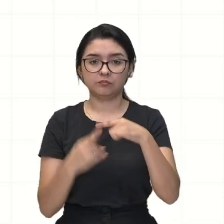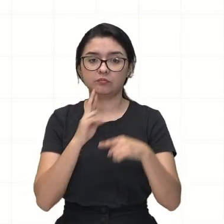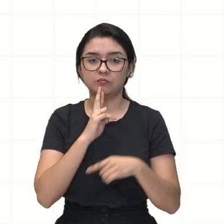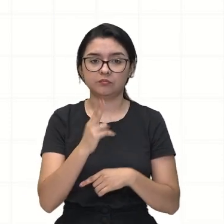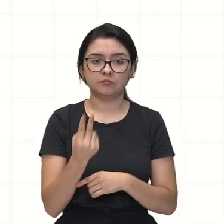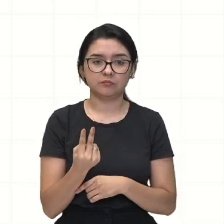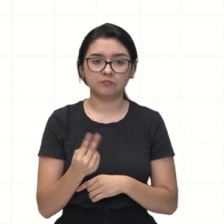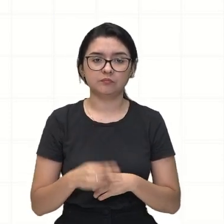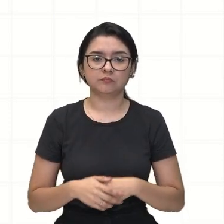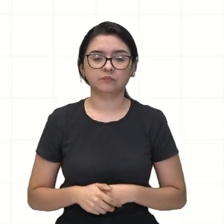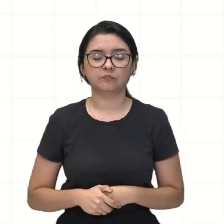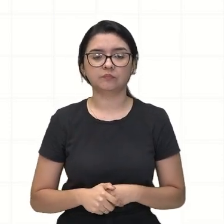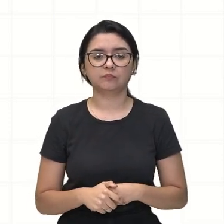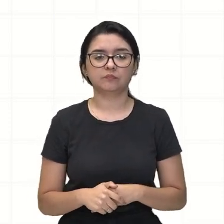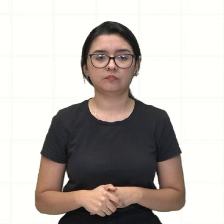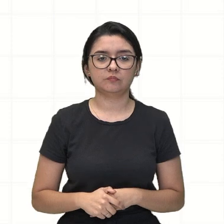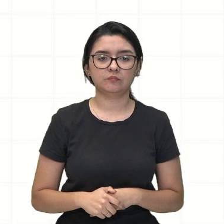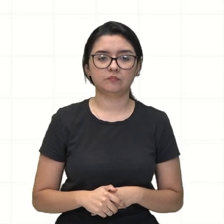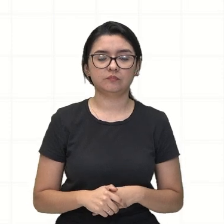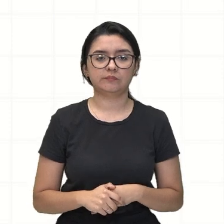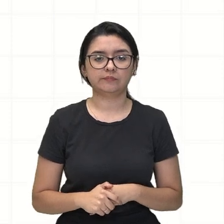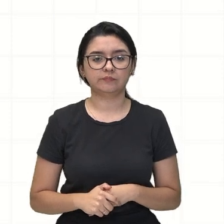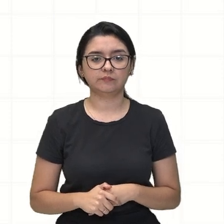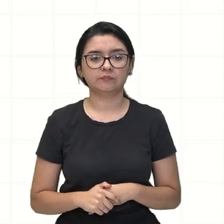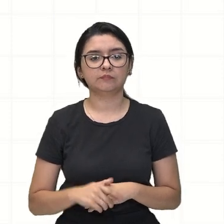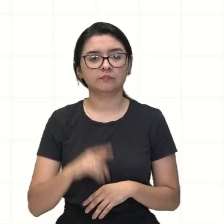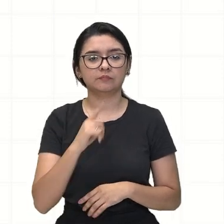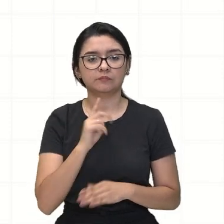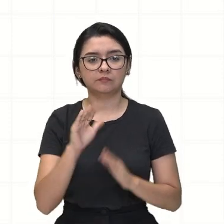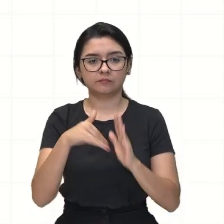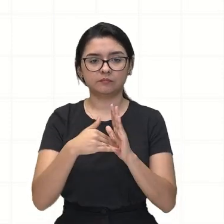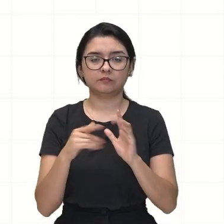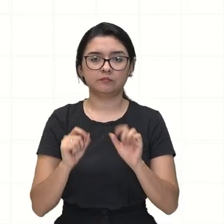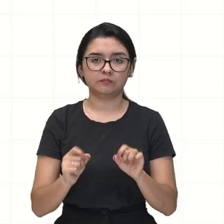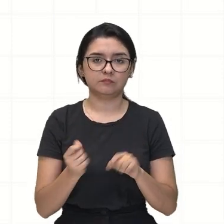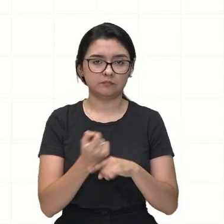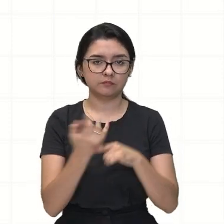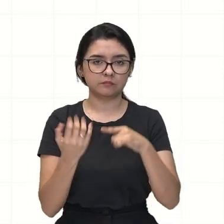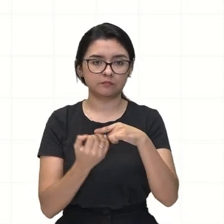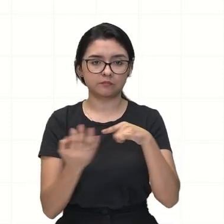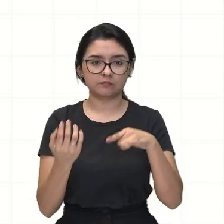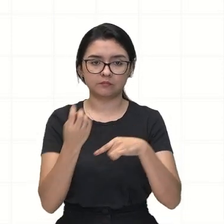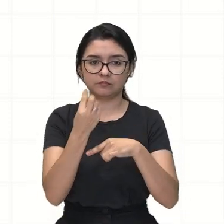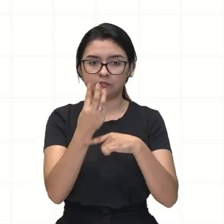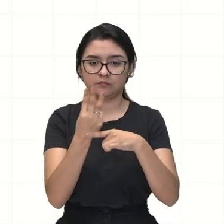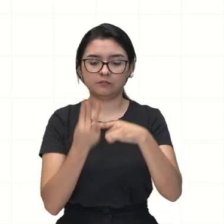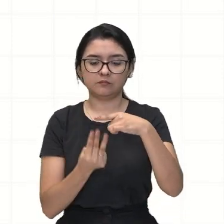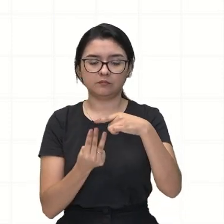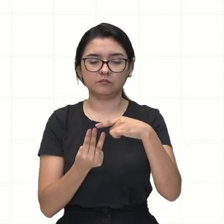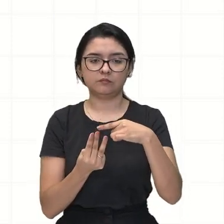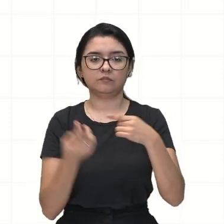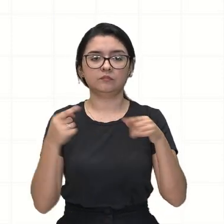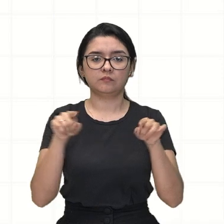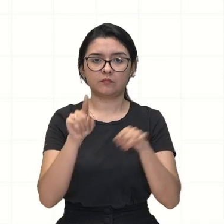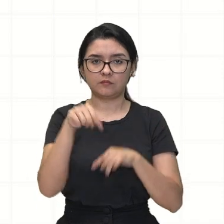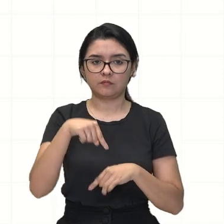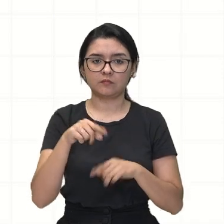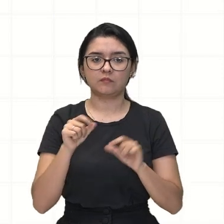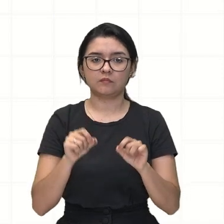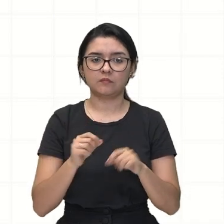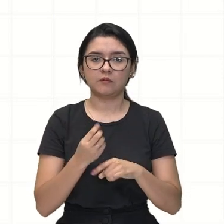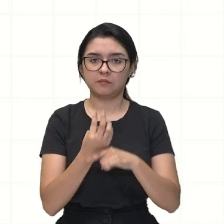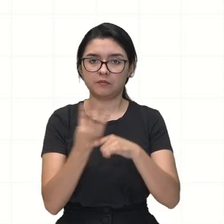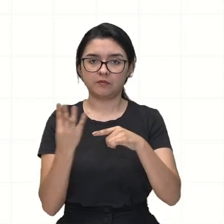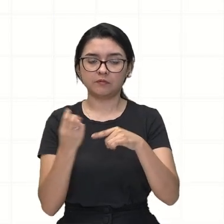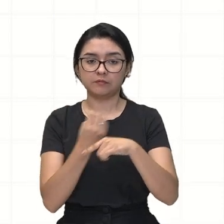a resposta é 2. Beleza? Tem mais uma aqui também, fração aparente. Ó. 3 sobre 3, ó. É uma fração? Sim, é uma